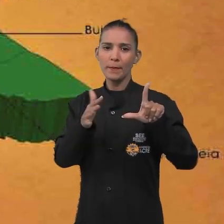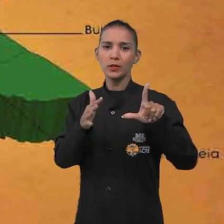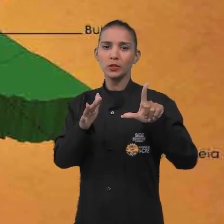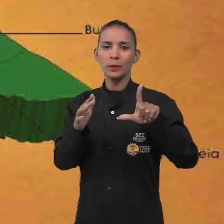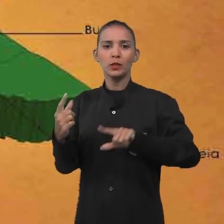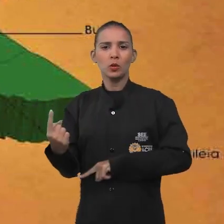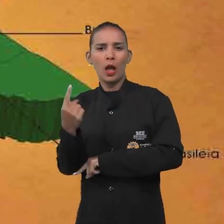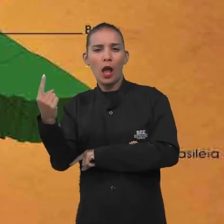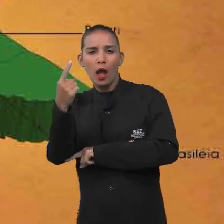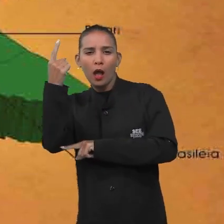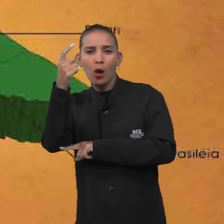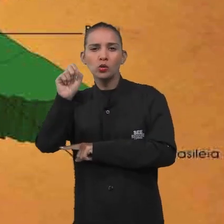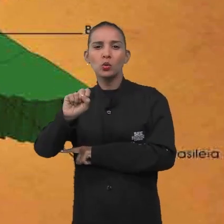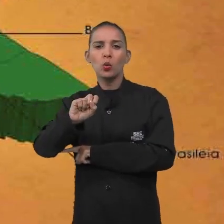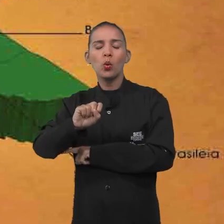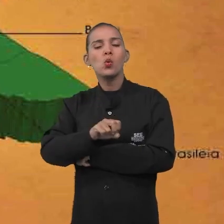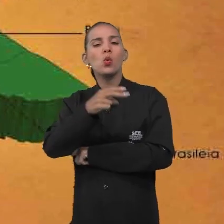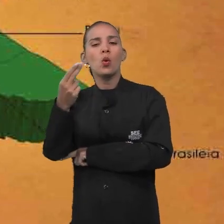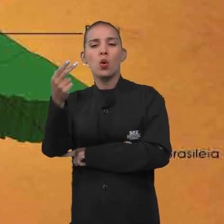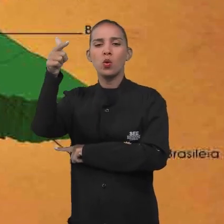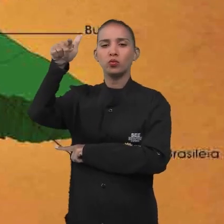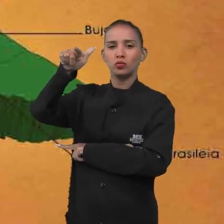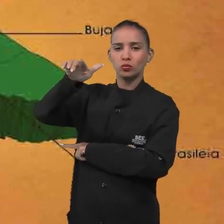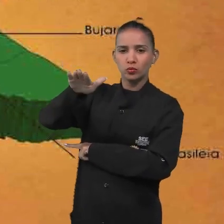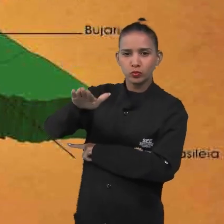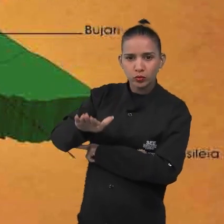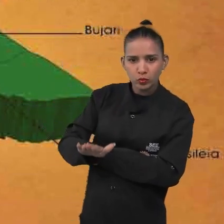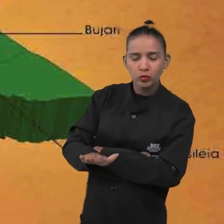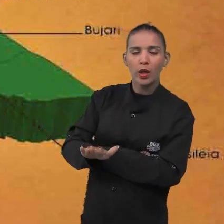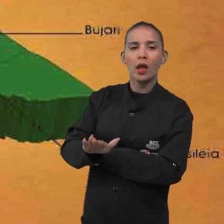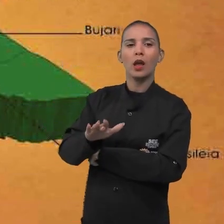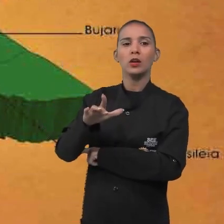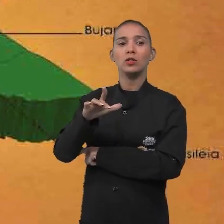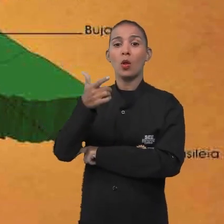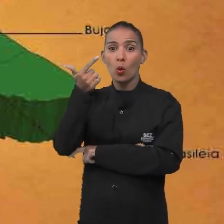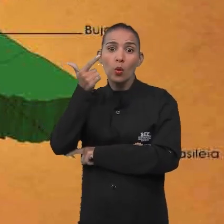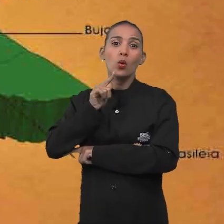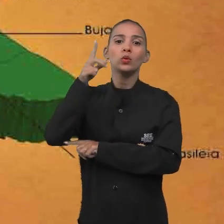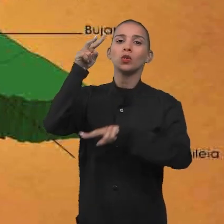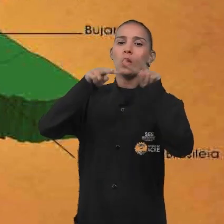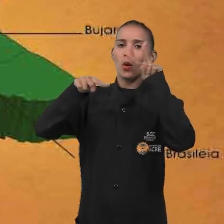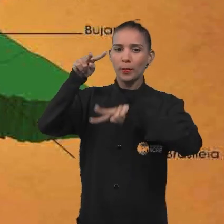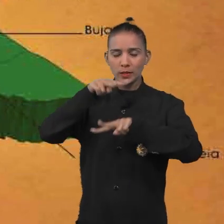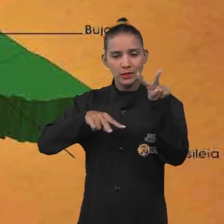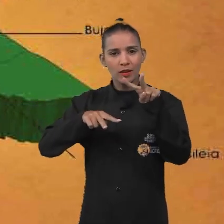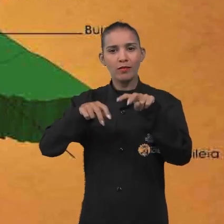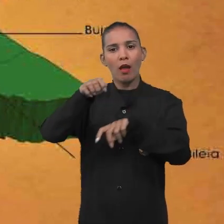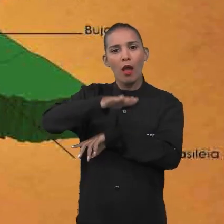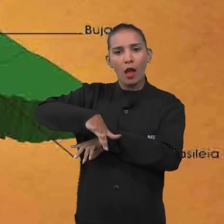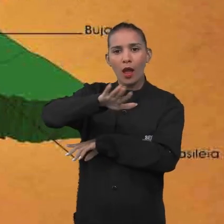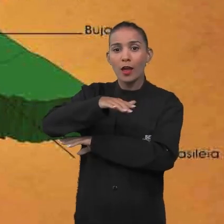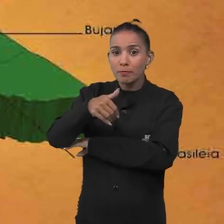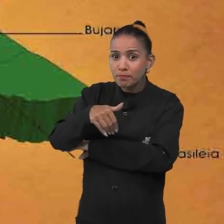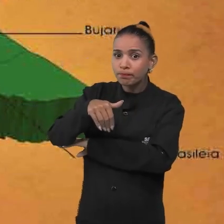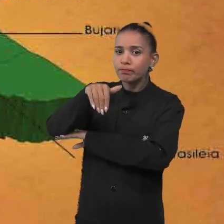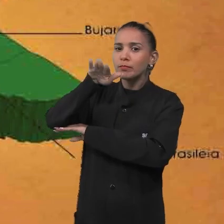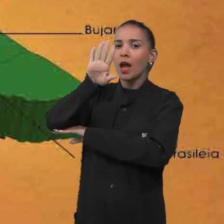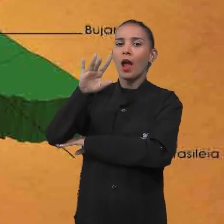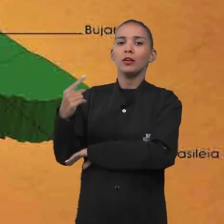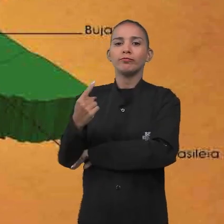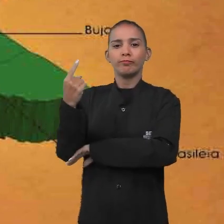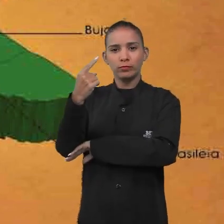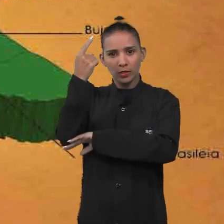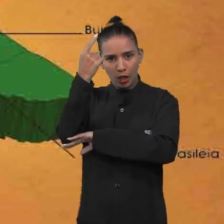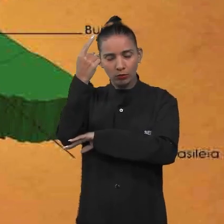Então, através da altitude média, a gente consegue observar as áreas com maior e as áreas com